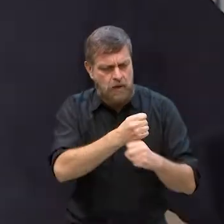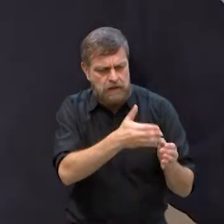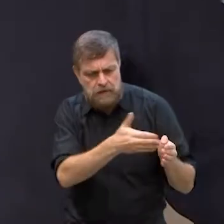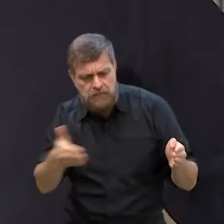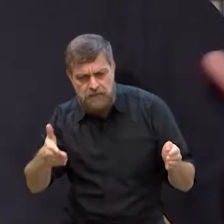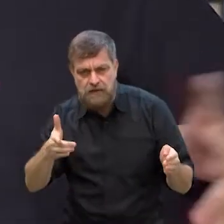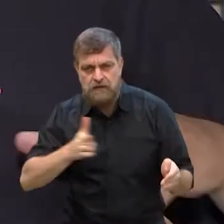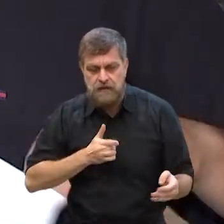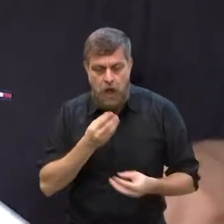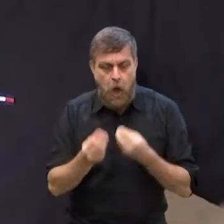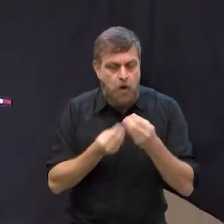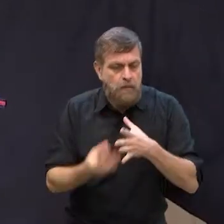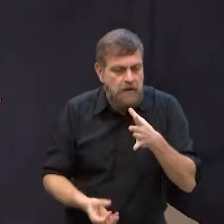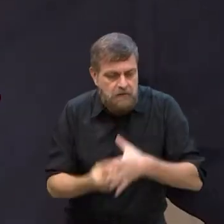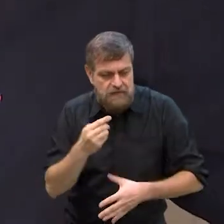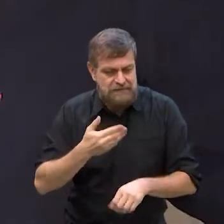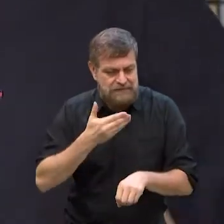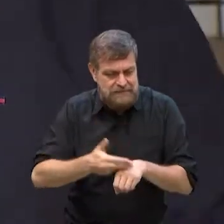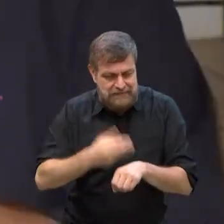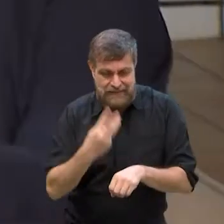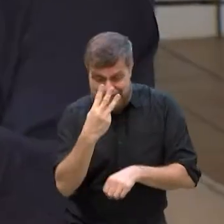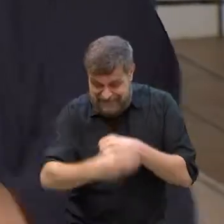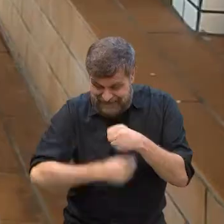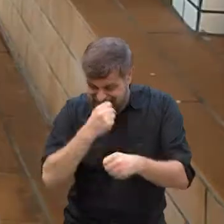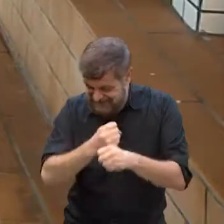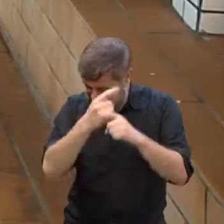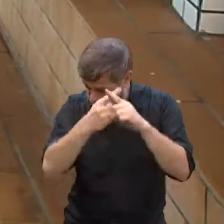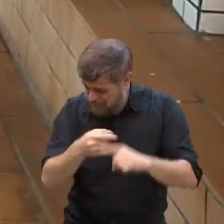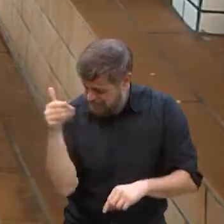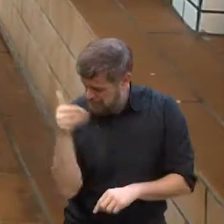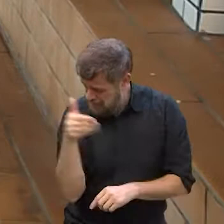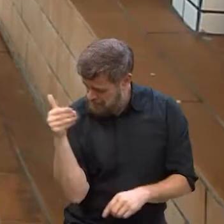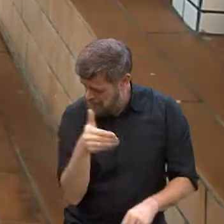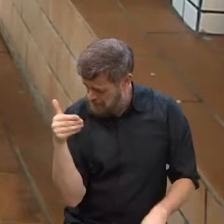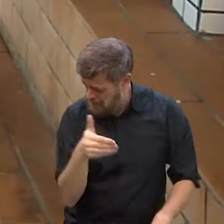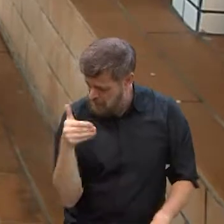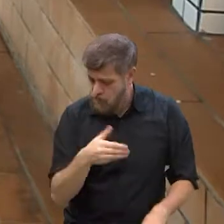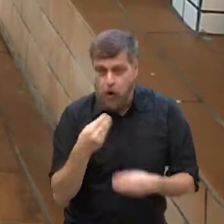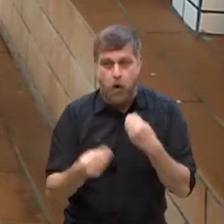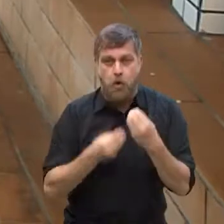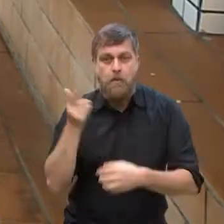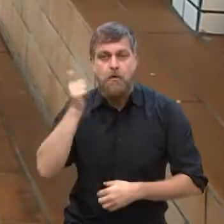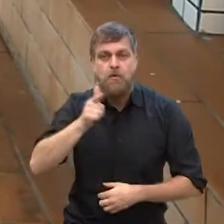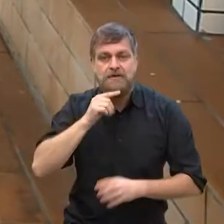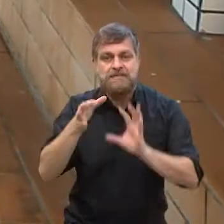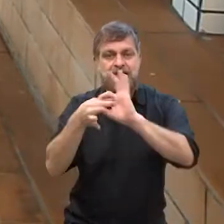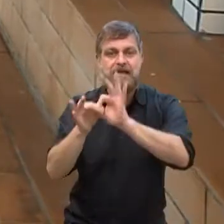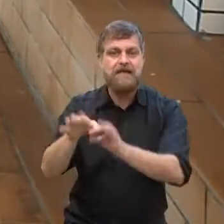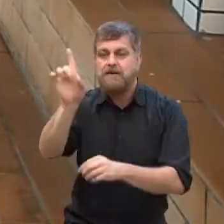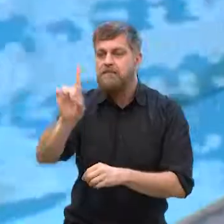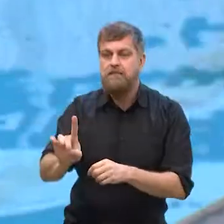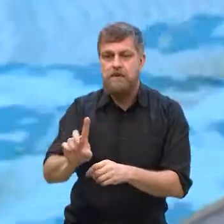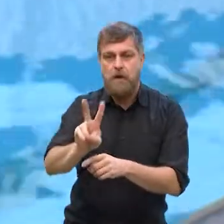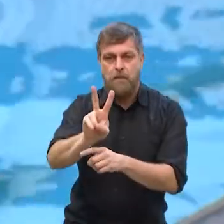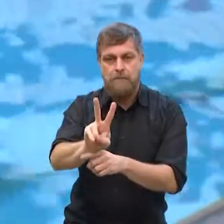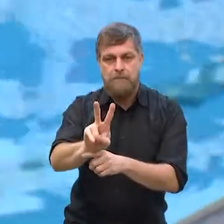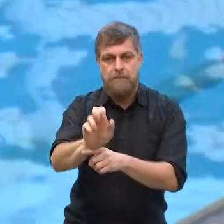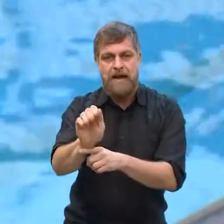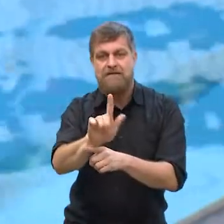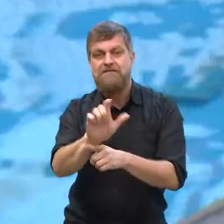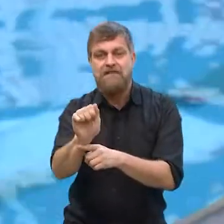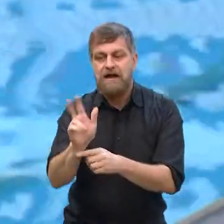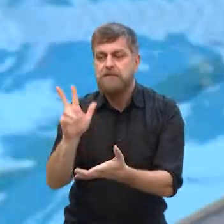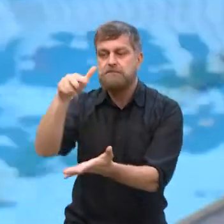famoso ciclo olímpico, então você fica 3 anos em competição. Como é que um atleta chega à Paralimpíada?